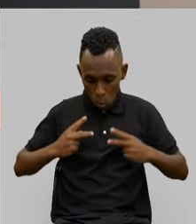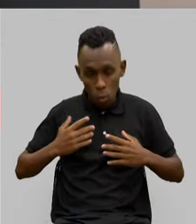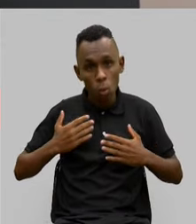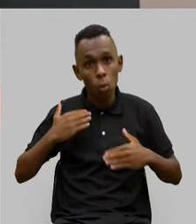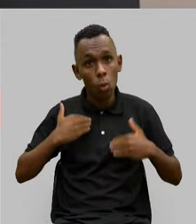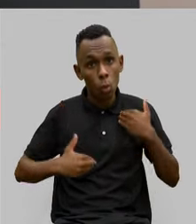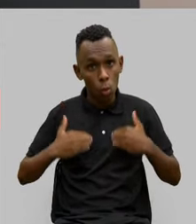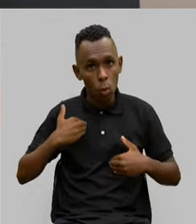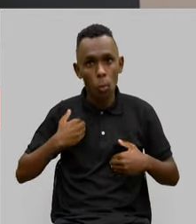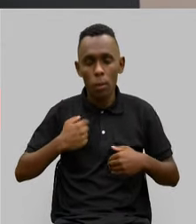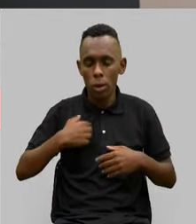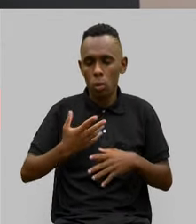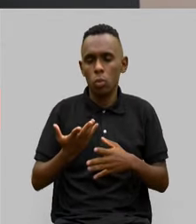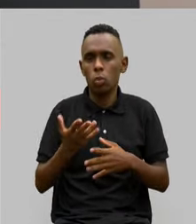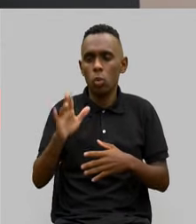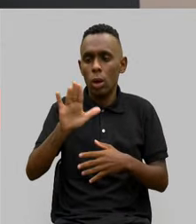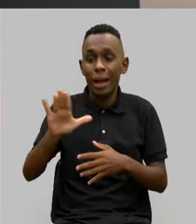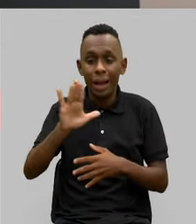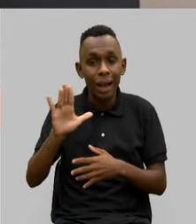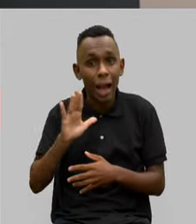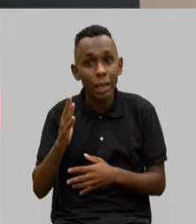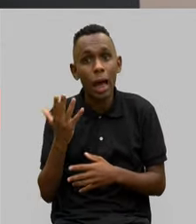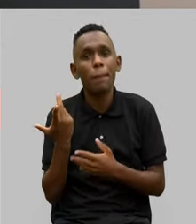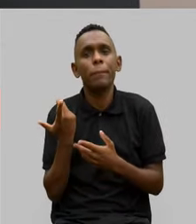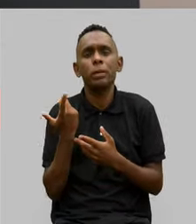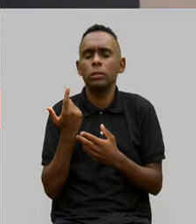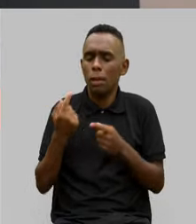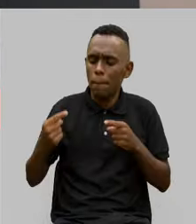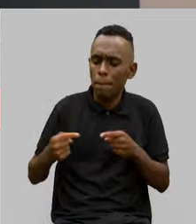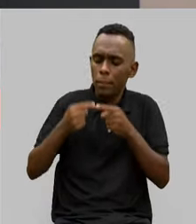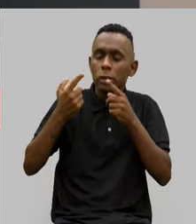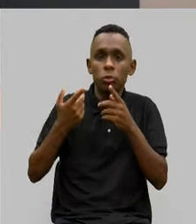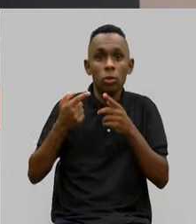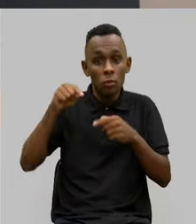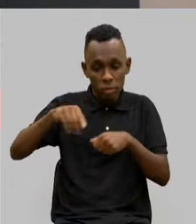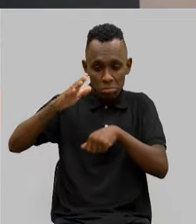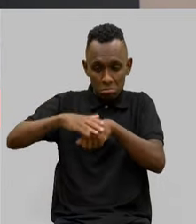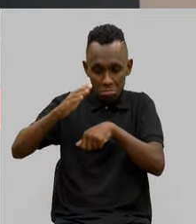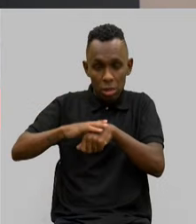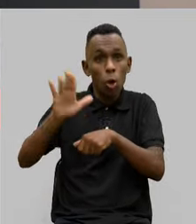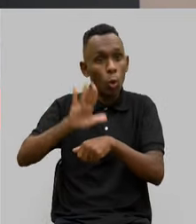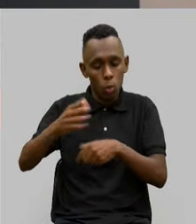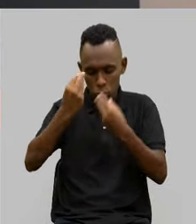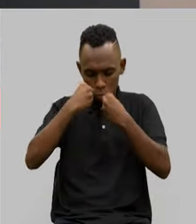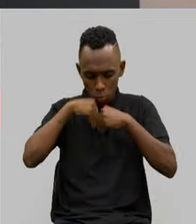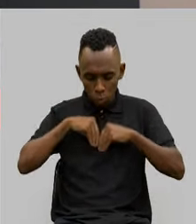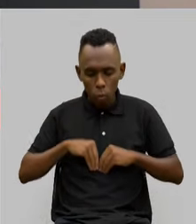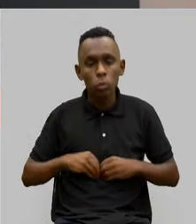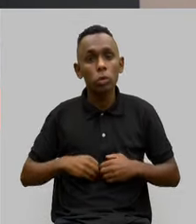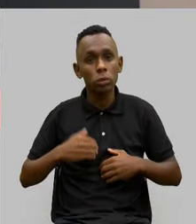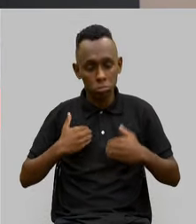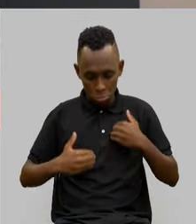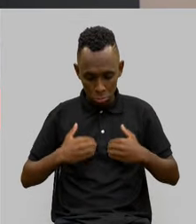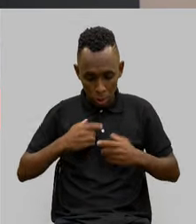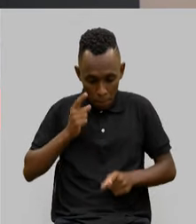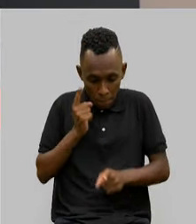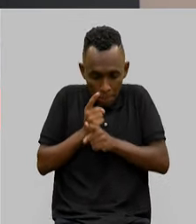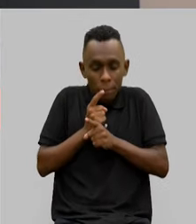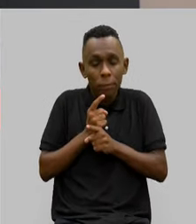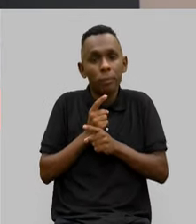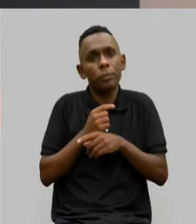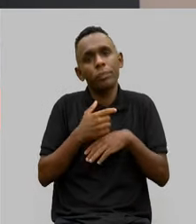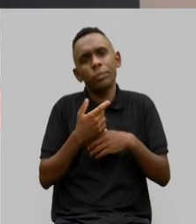quando eu consumo cannabis ele identifica você está consumindo cannabis ao contrário por